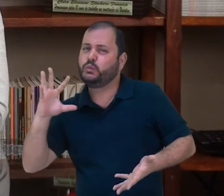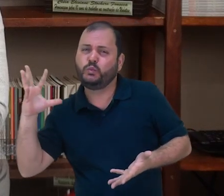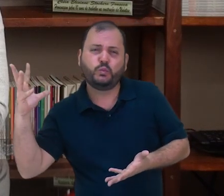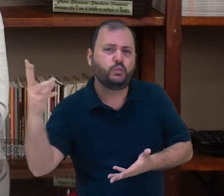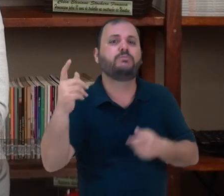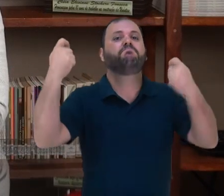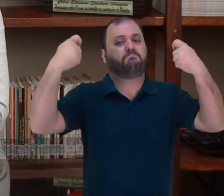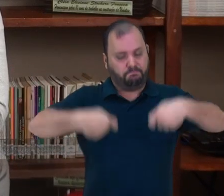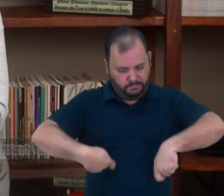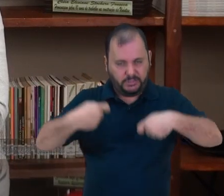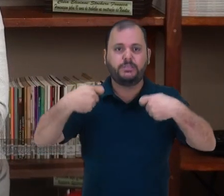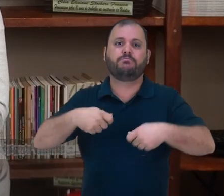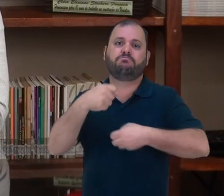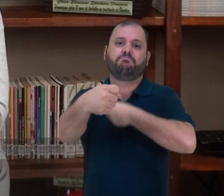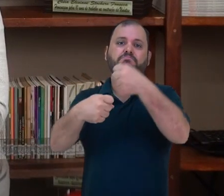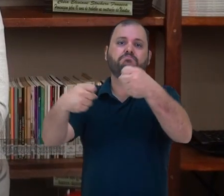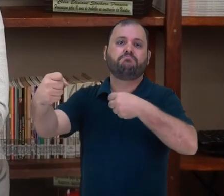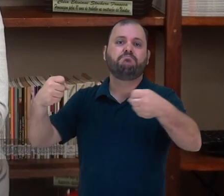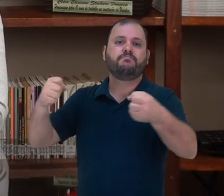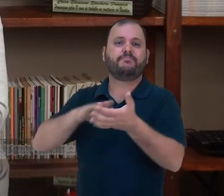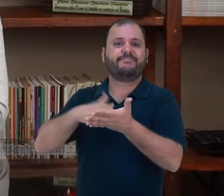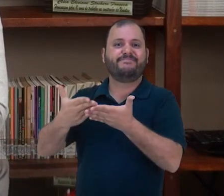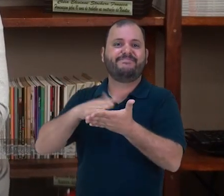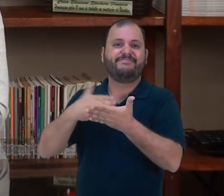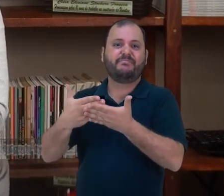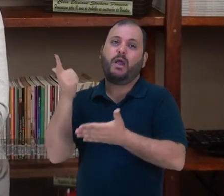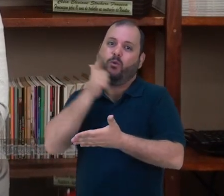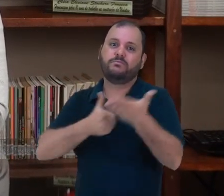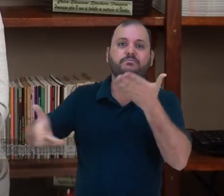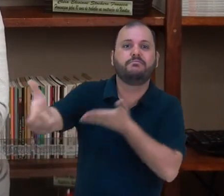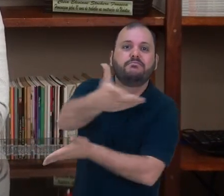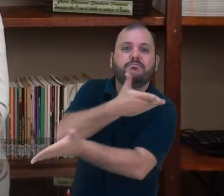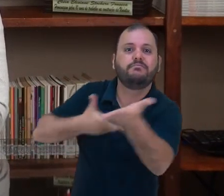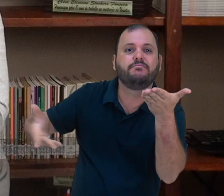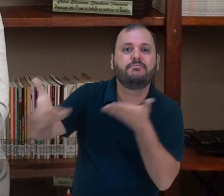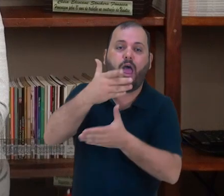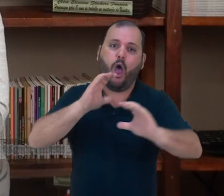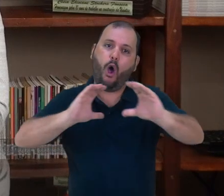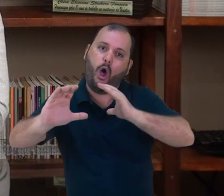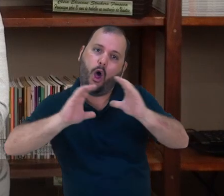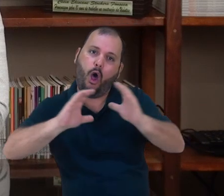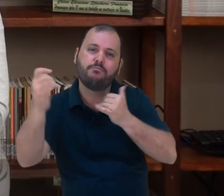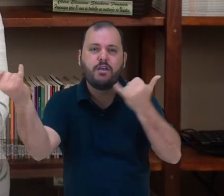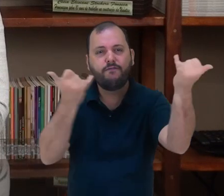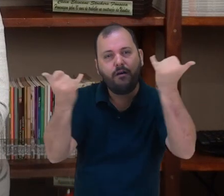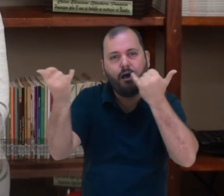comunicação e à informação e à educação dos alunos surdos.